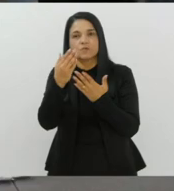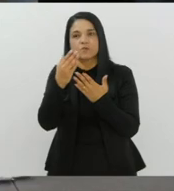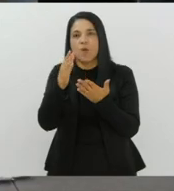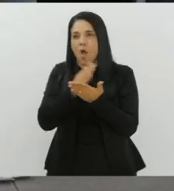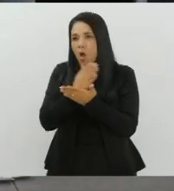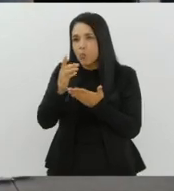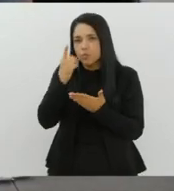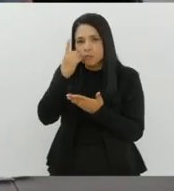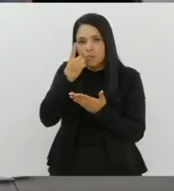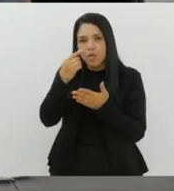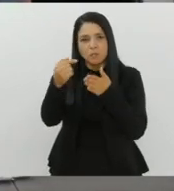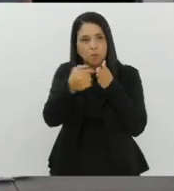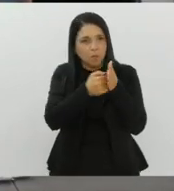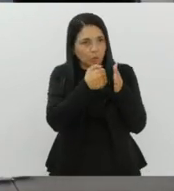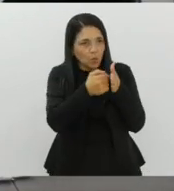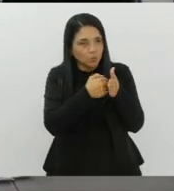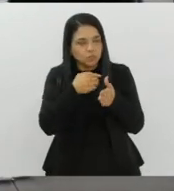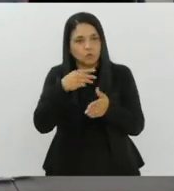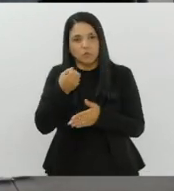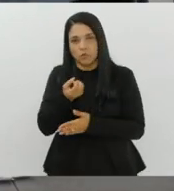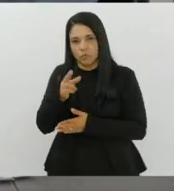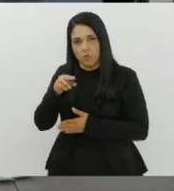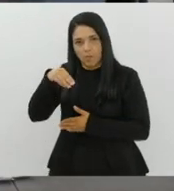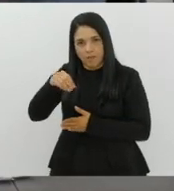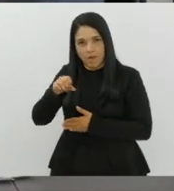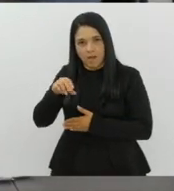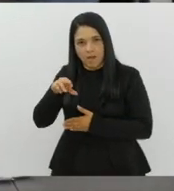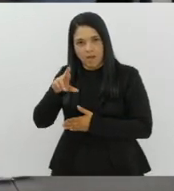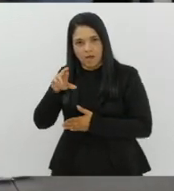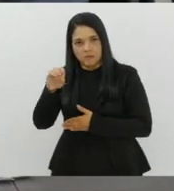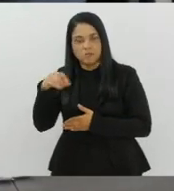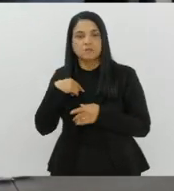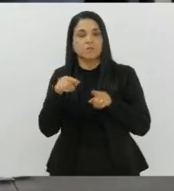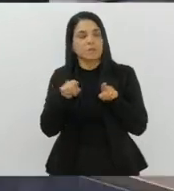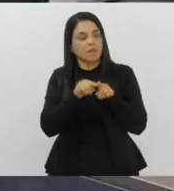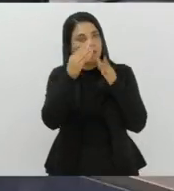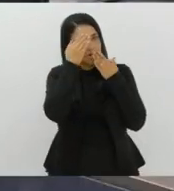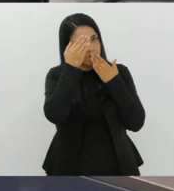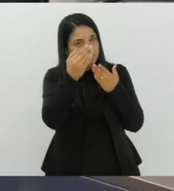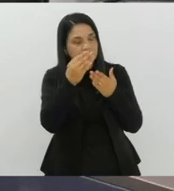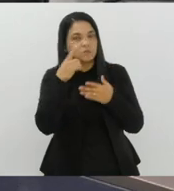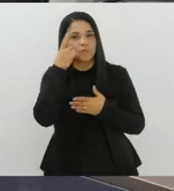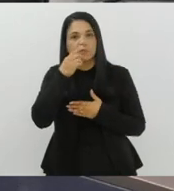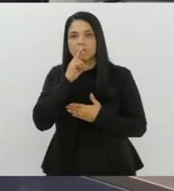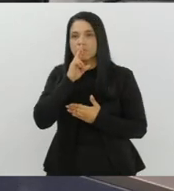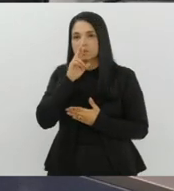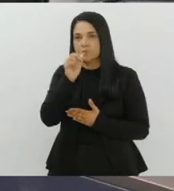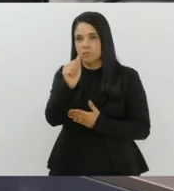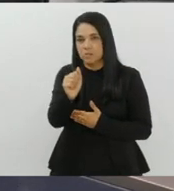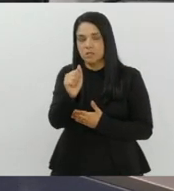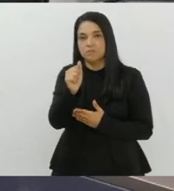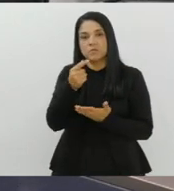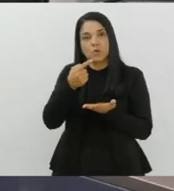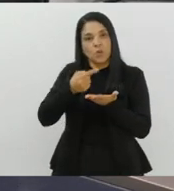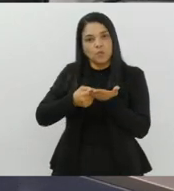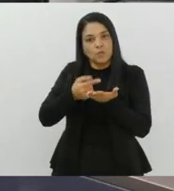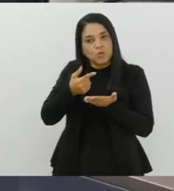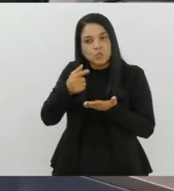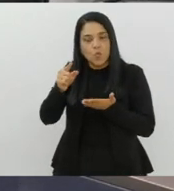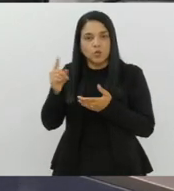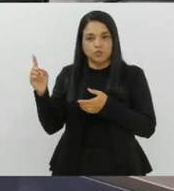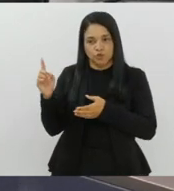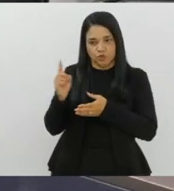gostaria de fazer alguma pergunta ao doutor Márcio? Primeiro, também agradecer a presença do deputado Rodrigo Amorim, que estava em um compromisso também